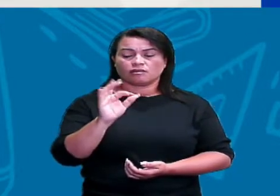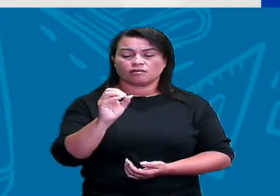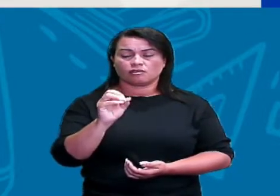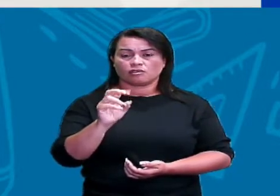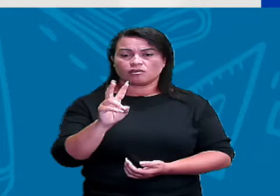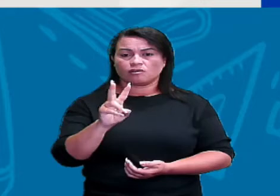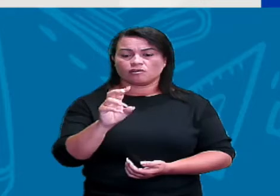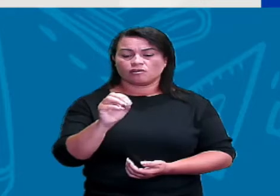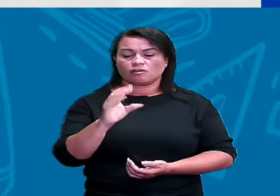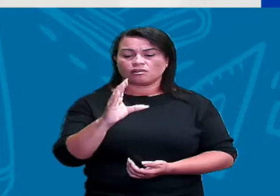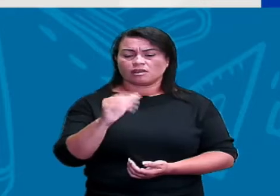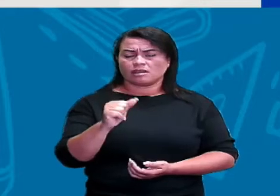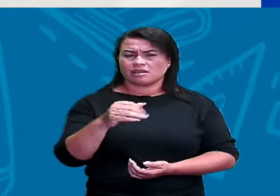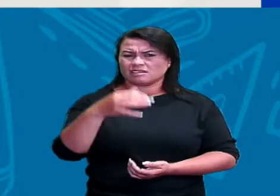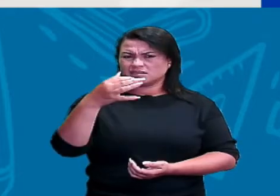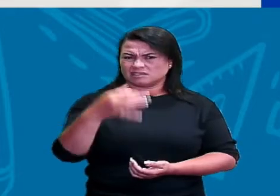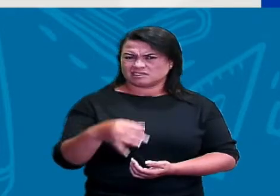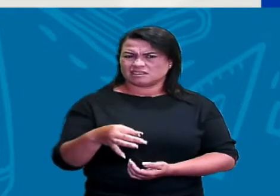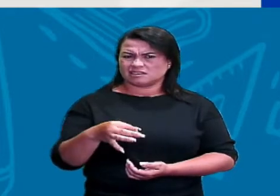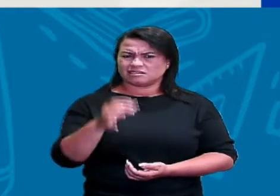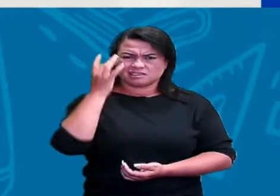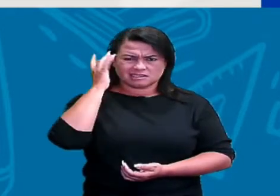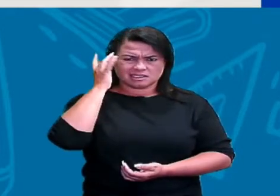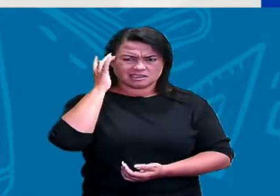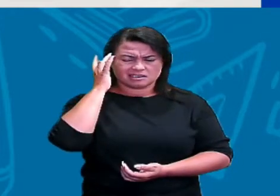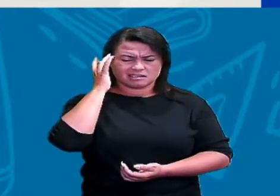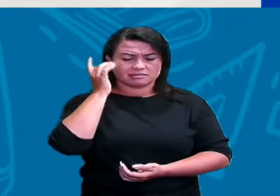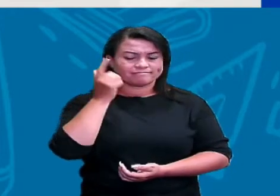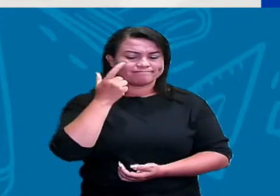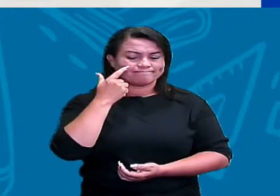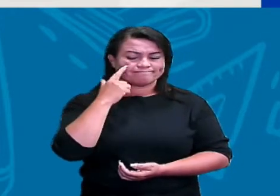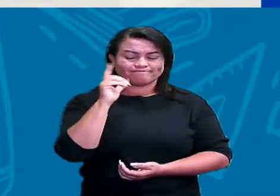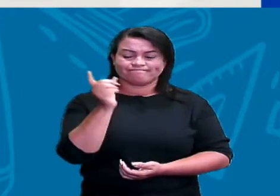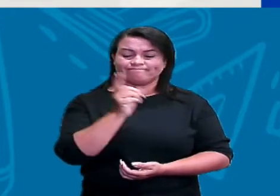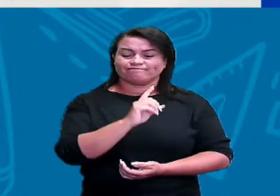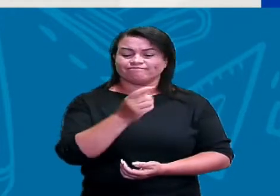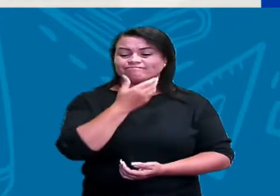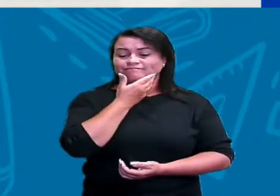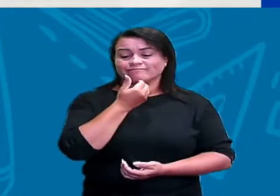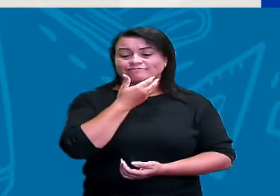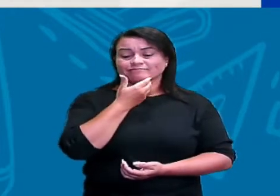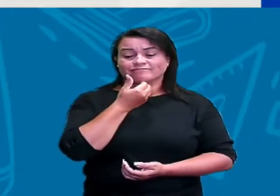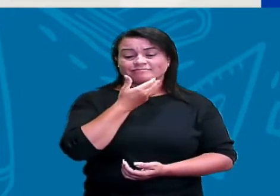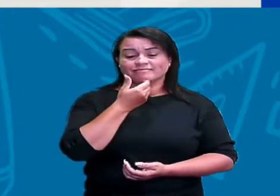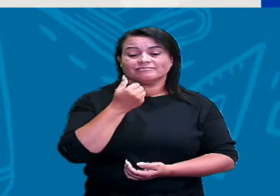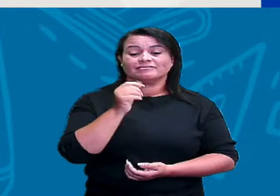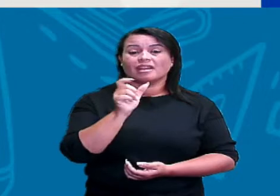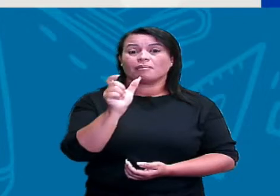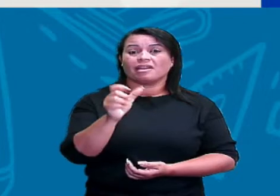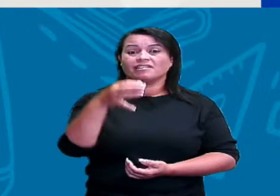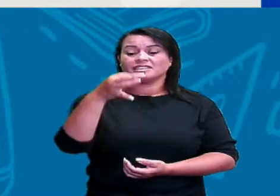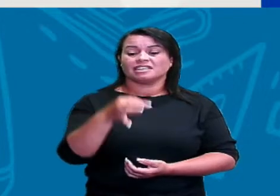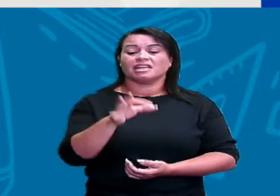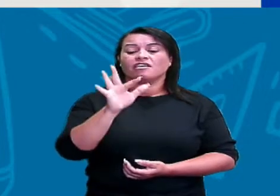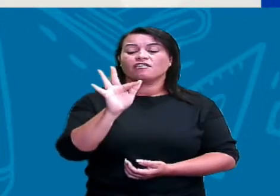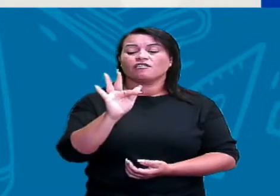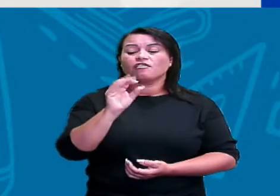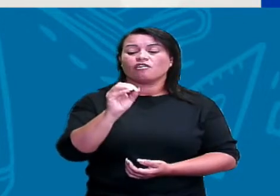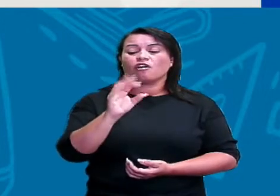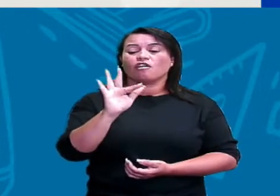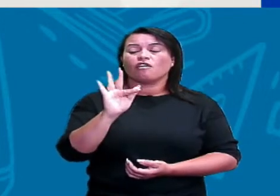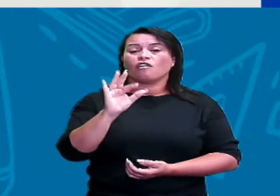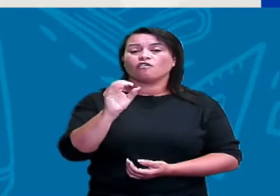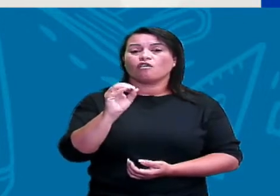Fovoca. Será que dá certo? Fovoca? Não, né? A palavra correta é fofoca.